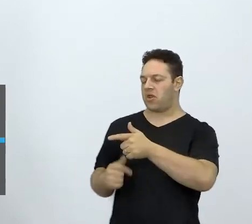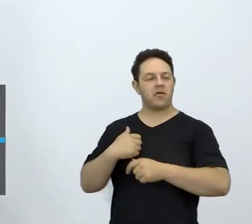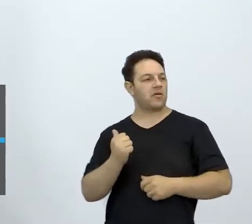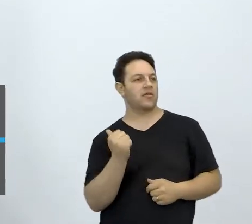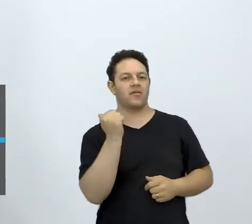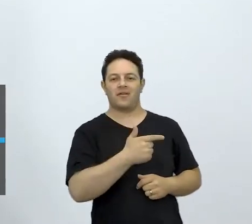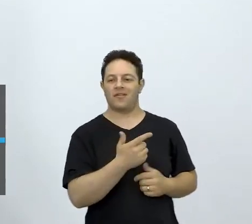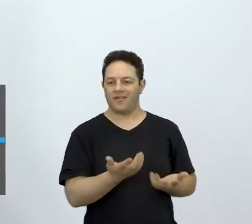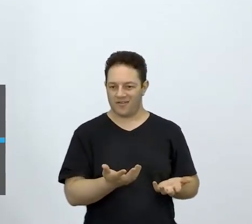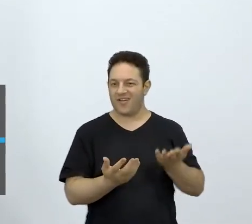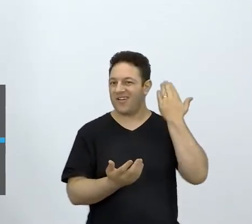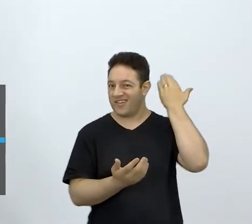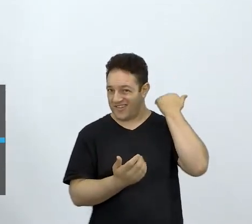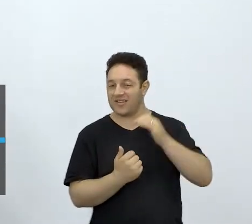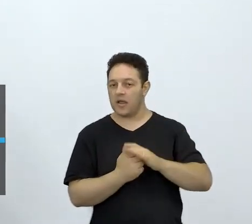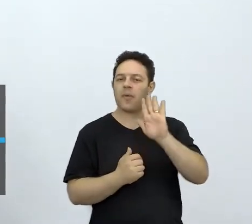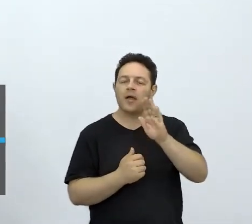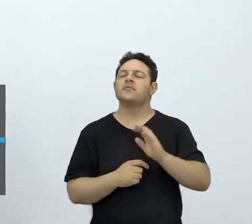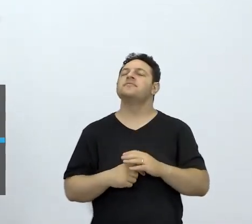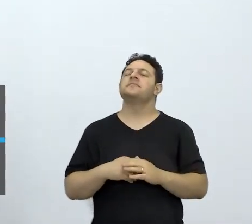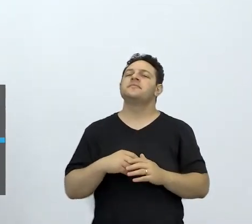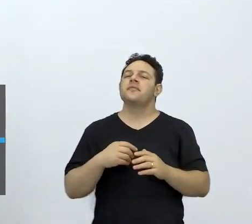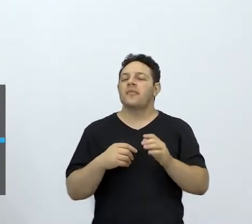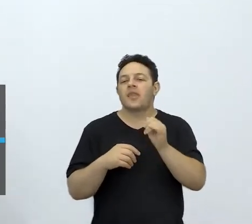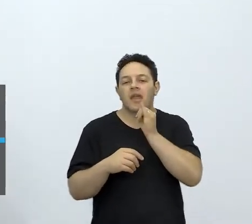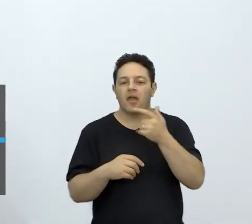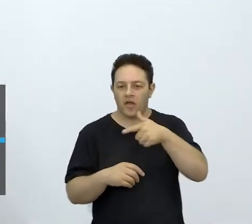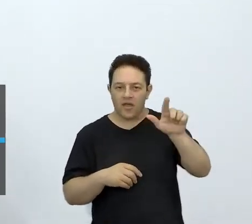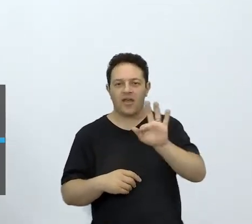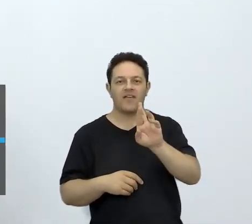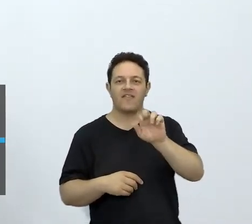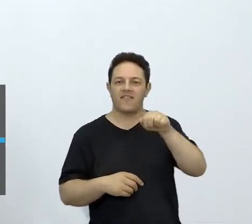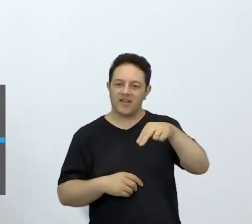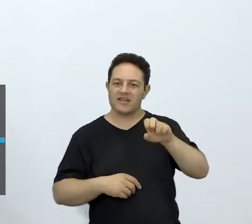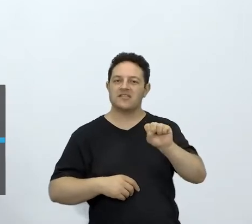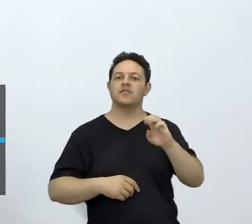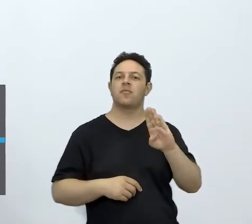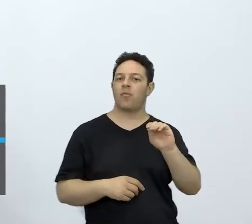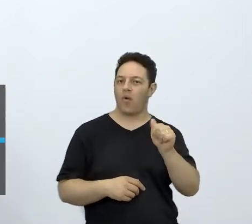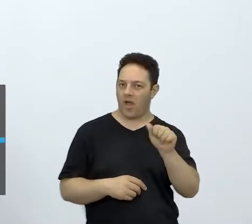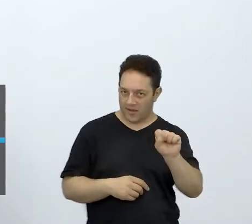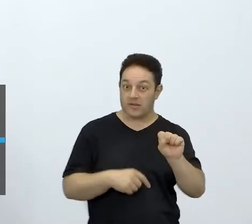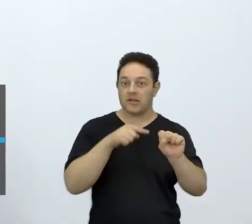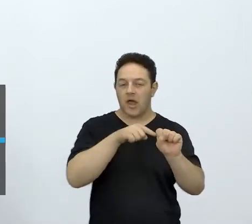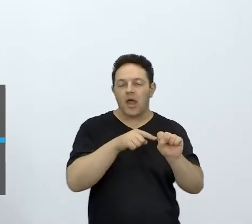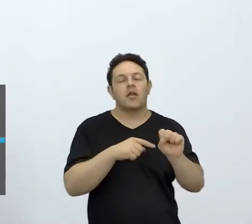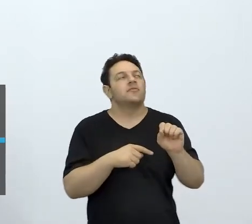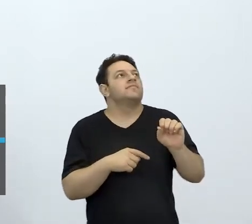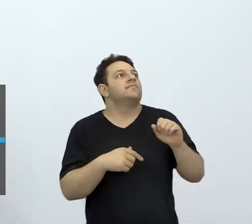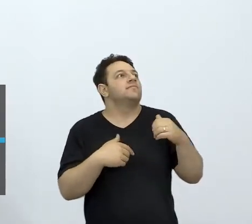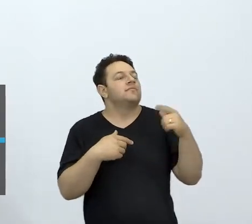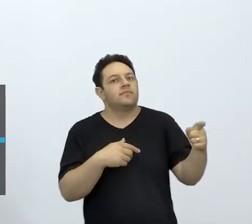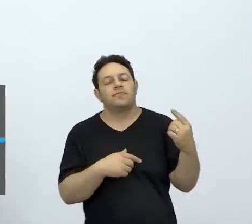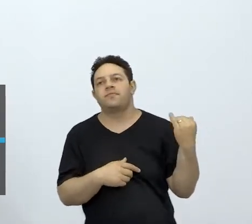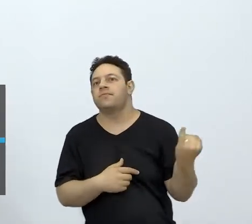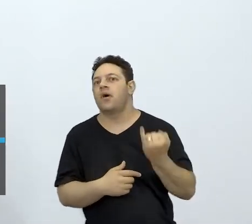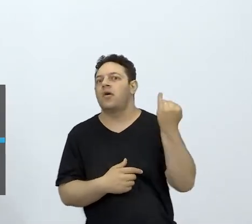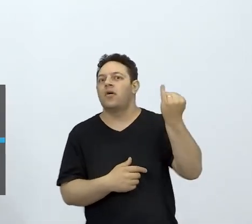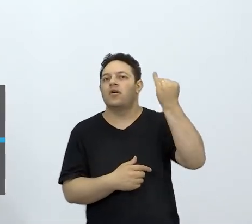Questionando essa interpretação, nós temos, por exemplo, Franz Boas. Franz Boas é um antropólogo extremamente